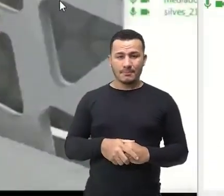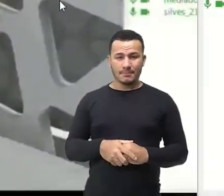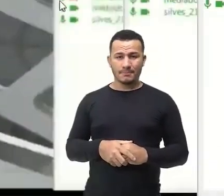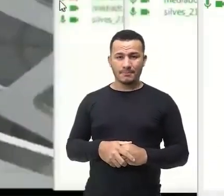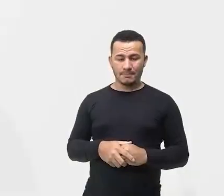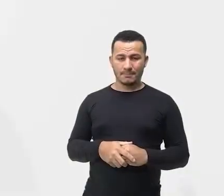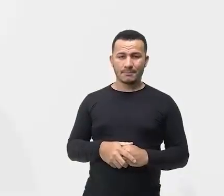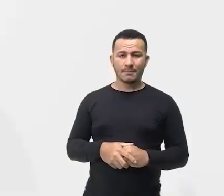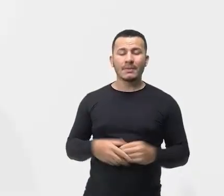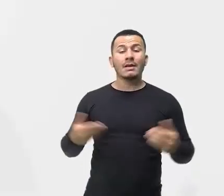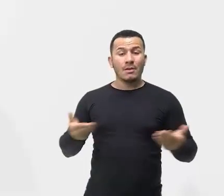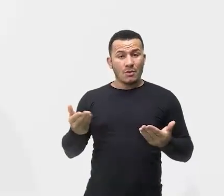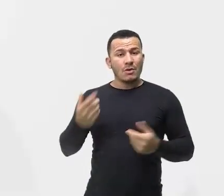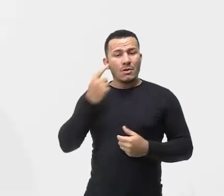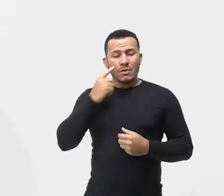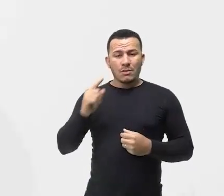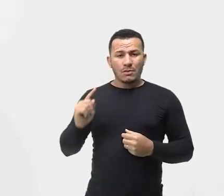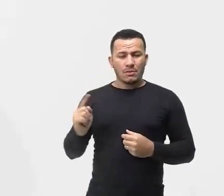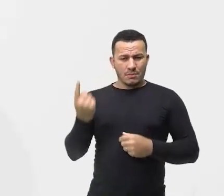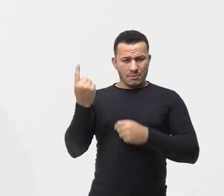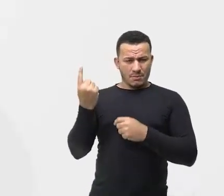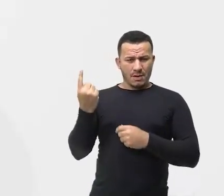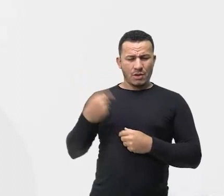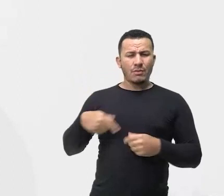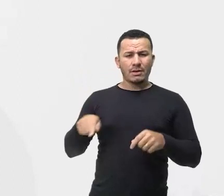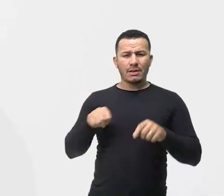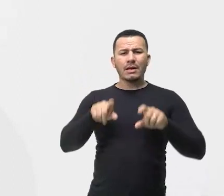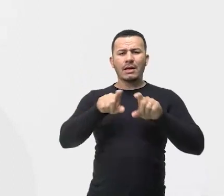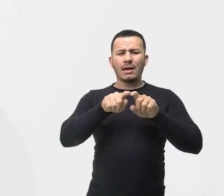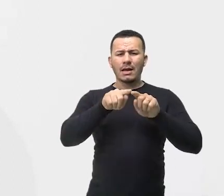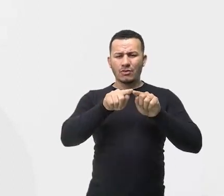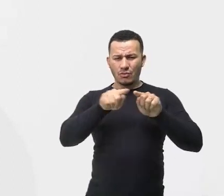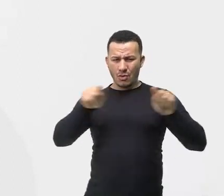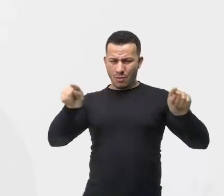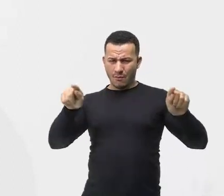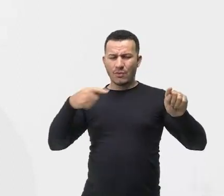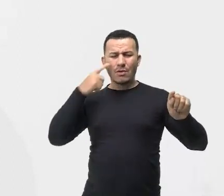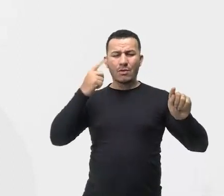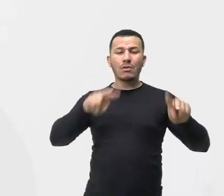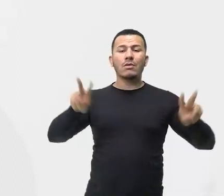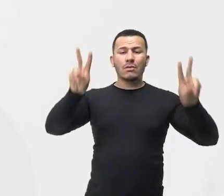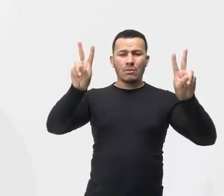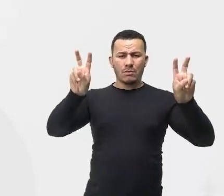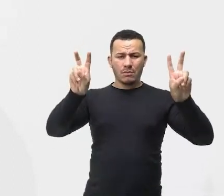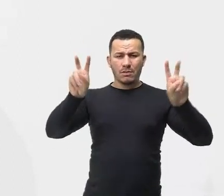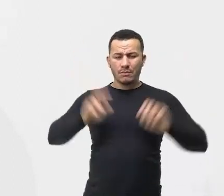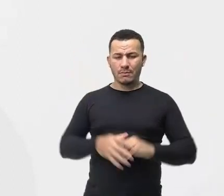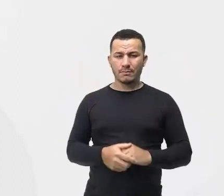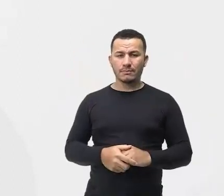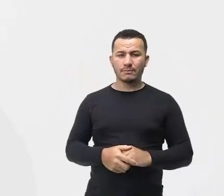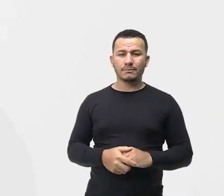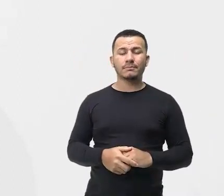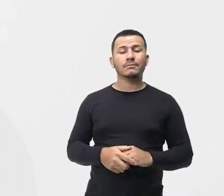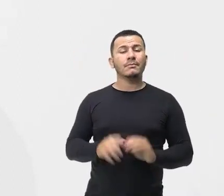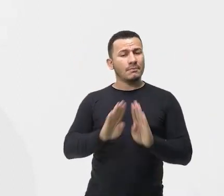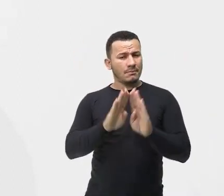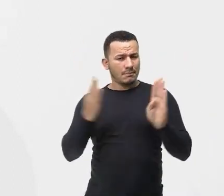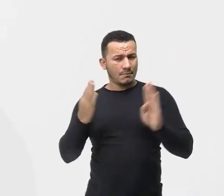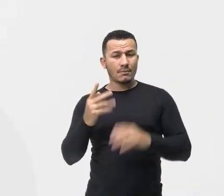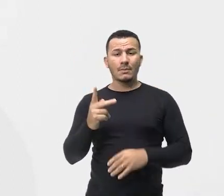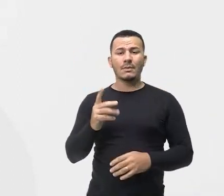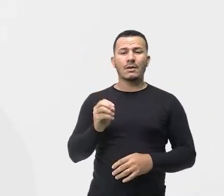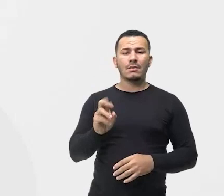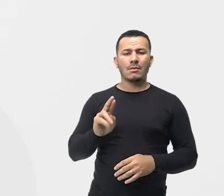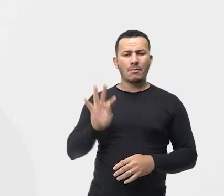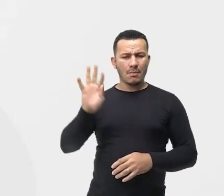aqui exatamente a nossa primeira estrofe, certo? O título do nosso poema é A Porta.